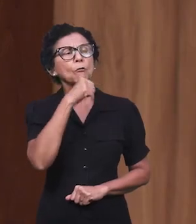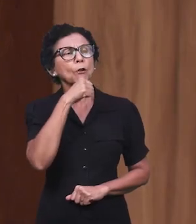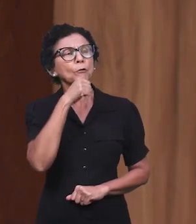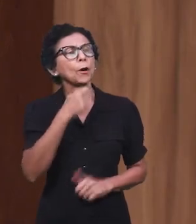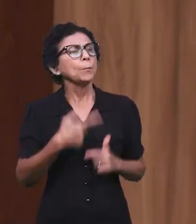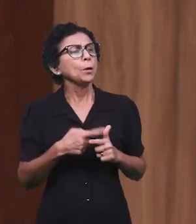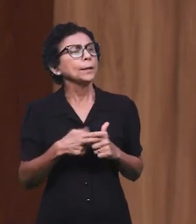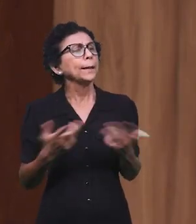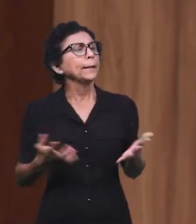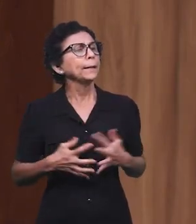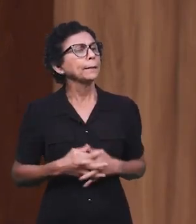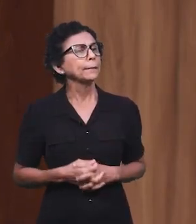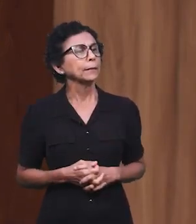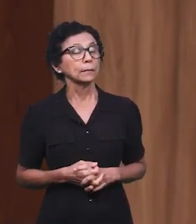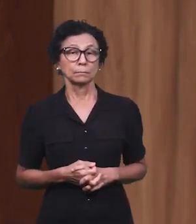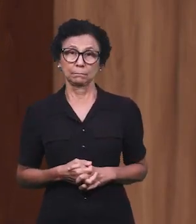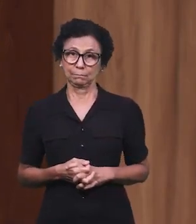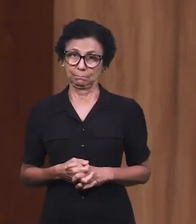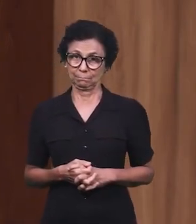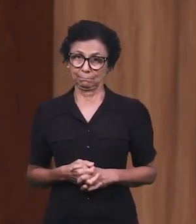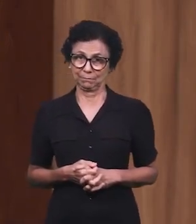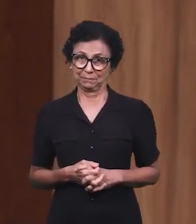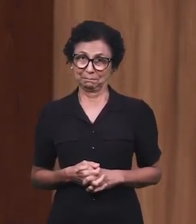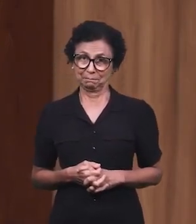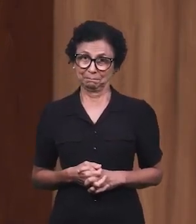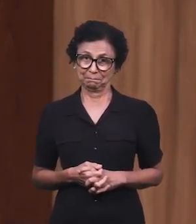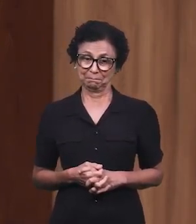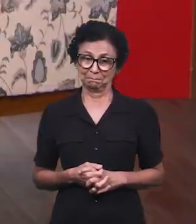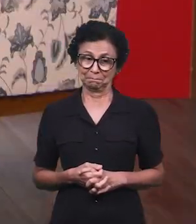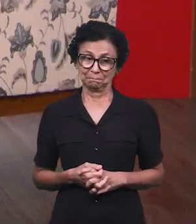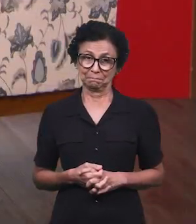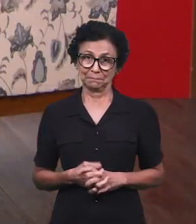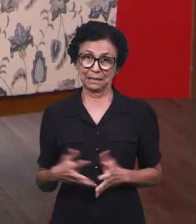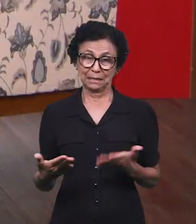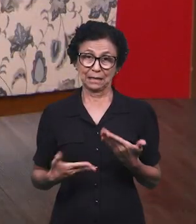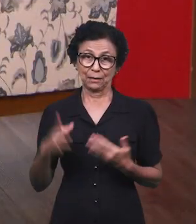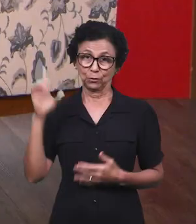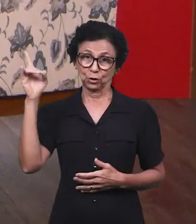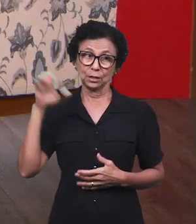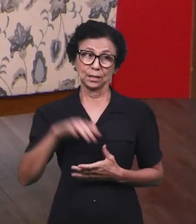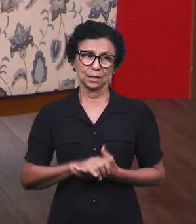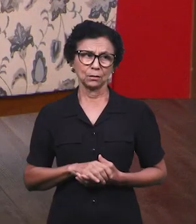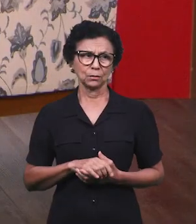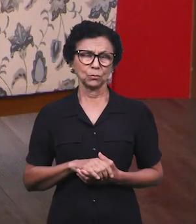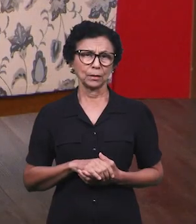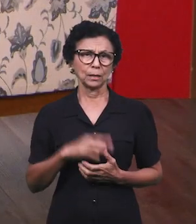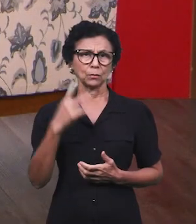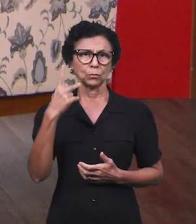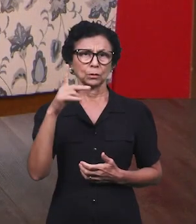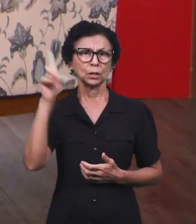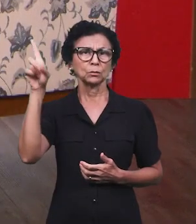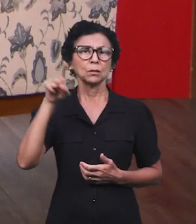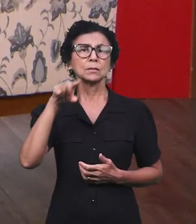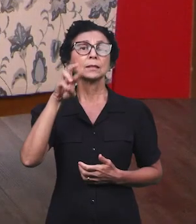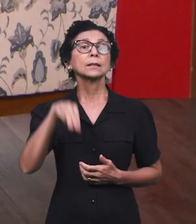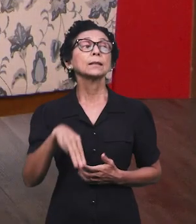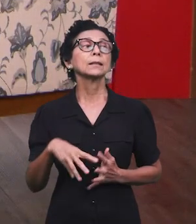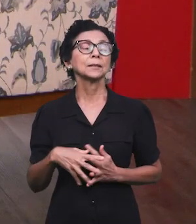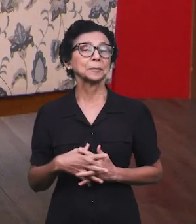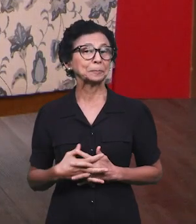Serva de Deus. Sim. E aí nós temos de lembrar, é o seu Deus. Quem é o seu Deus? No caso